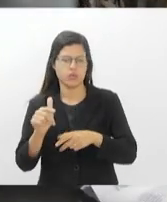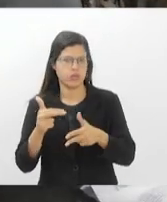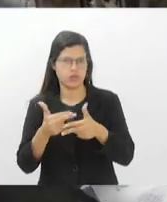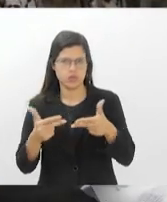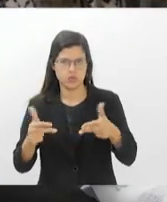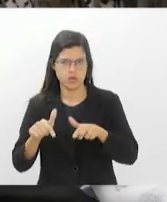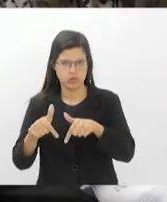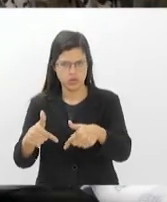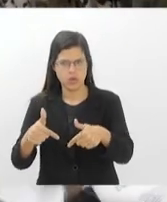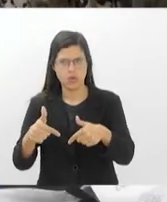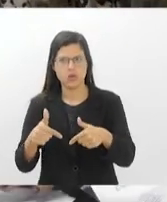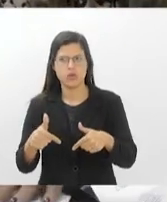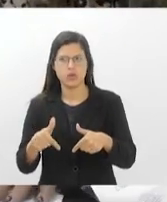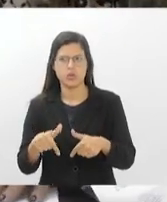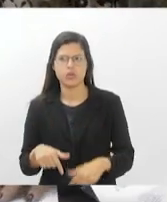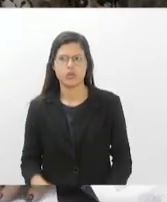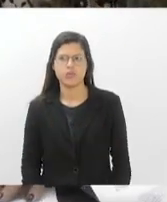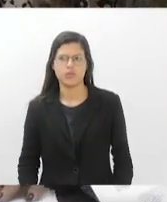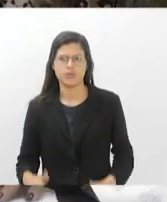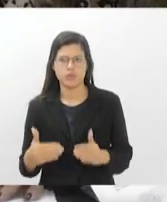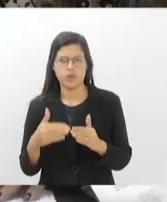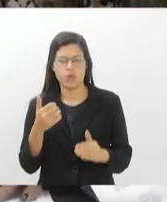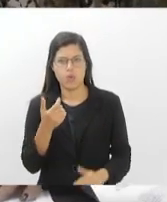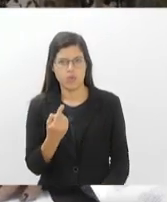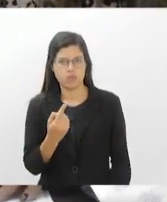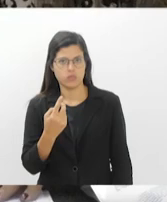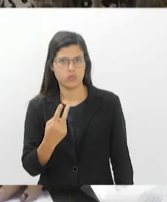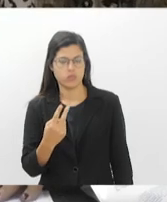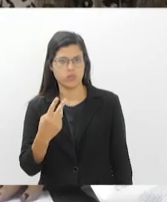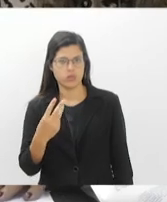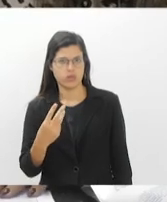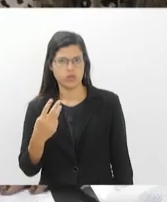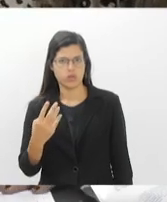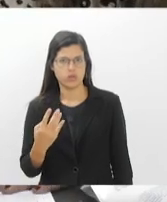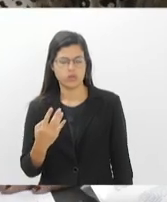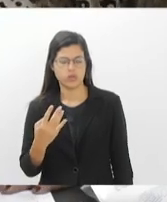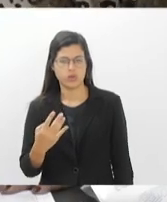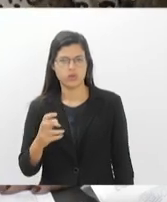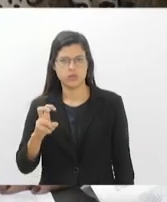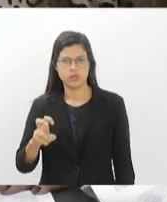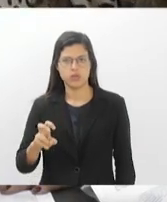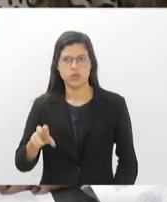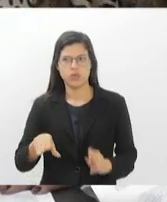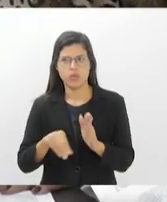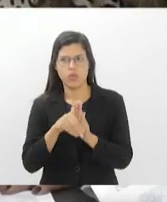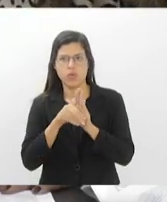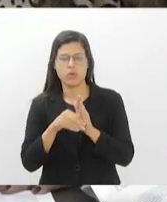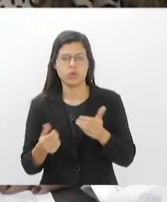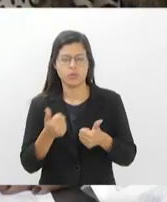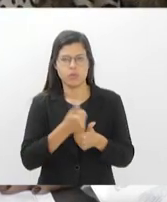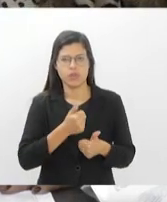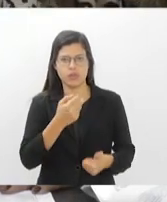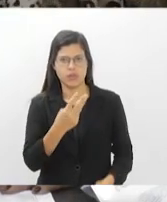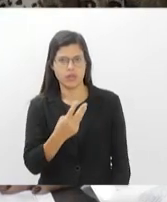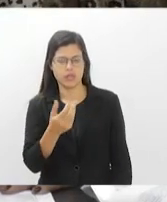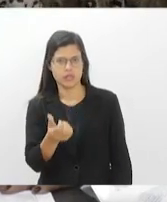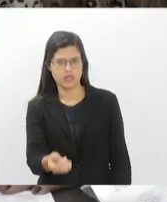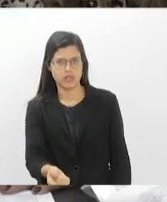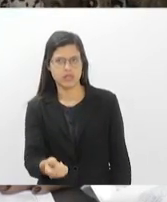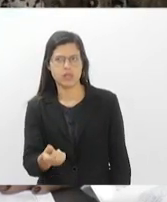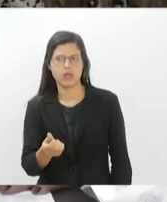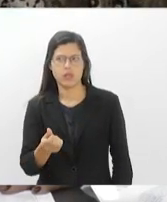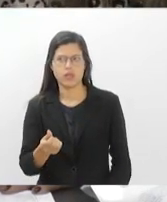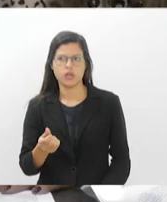O parecer é favorável às emendas número 1, 2, 4 e 5, favorável com subemendas às emendas número 3 e 6, concluindo